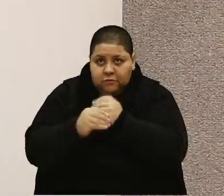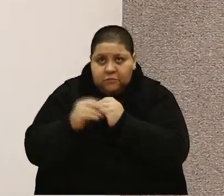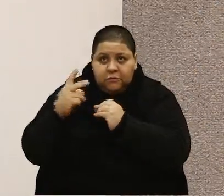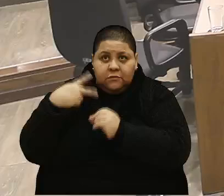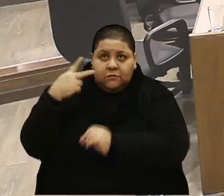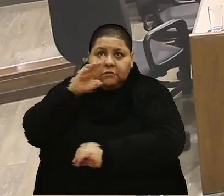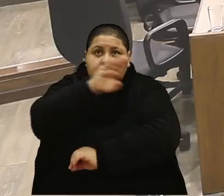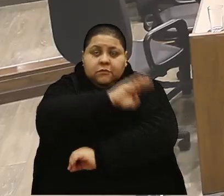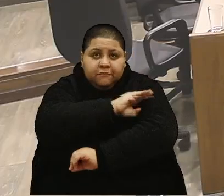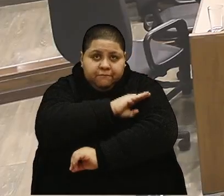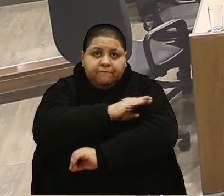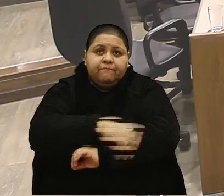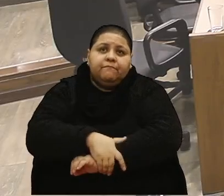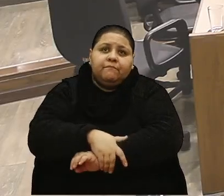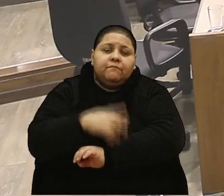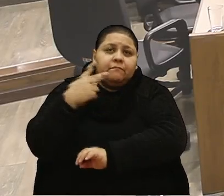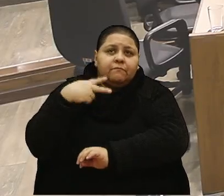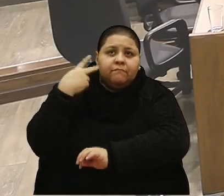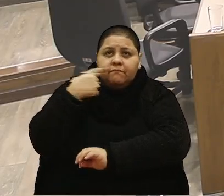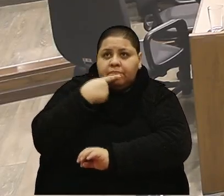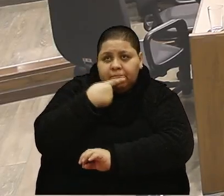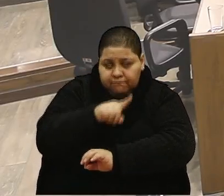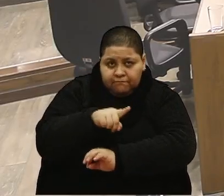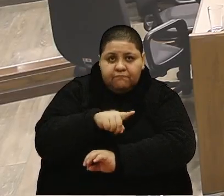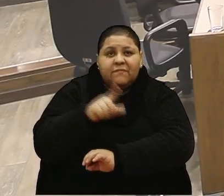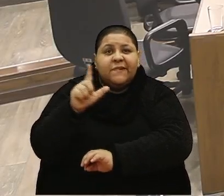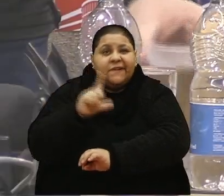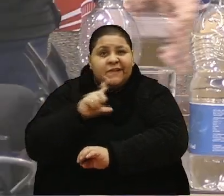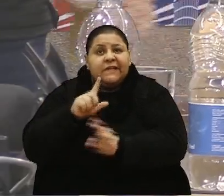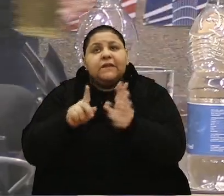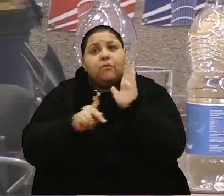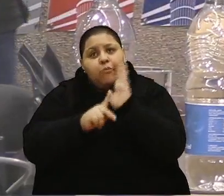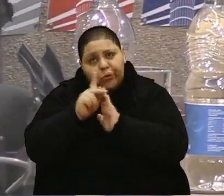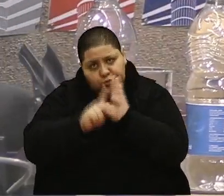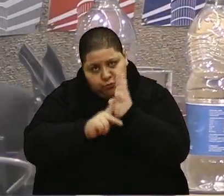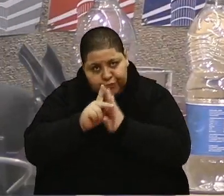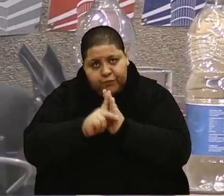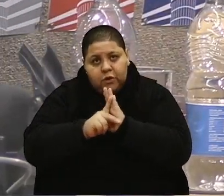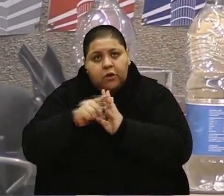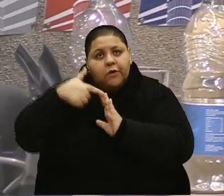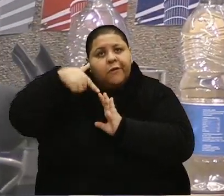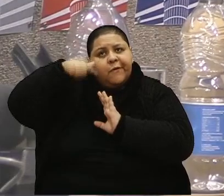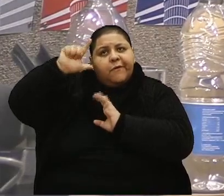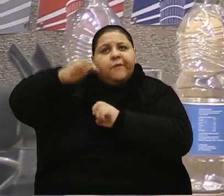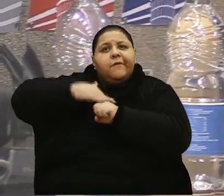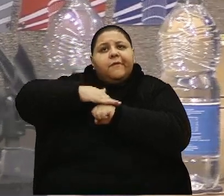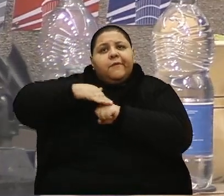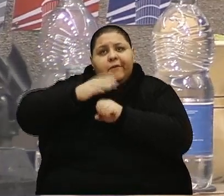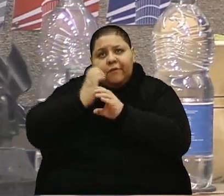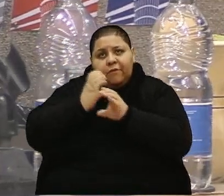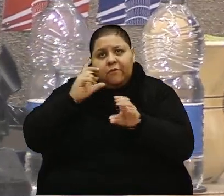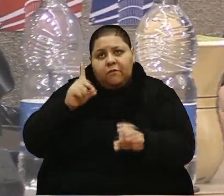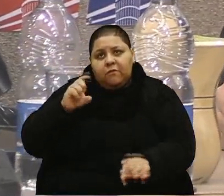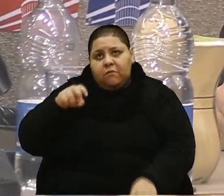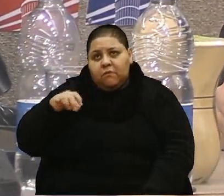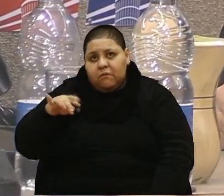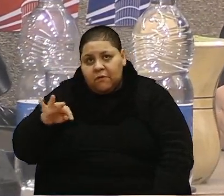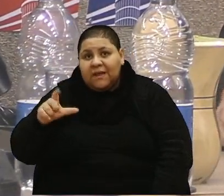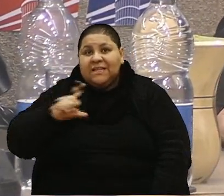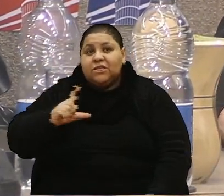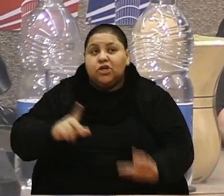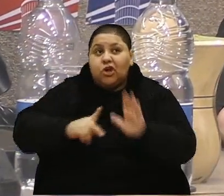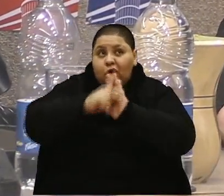Seu parte, vereador Capitão Ramon. Vereador Caleb, exatamente, tem que ter projeto. Ontem, em conversa com o engenheiro do DENIT, ele disse que tinha um